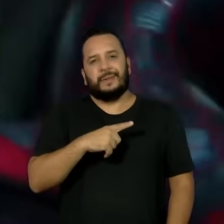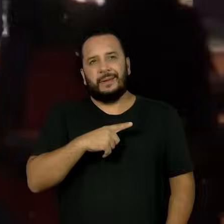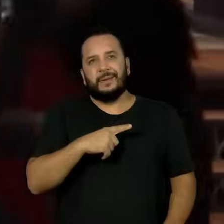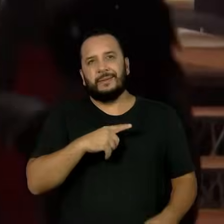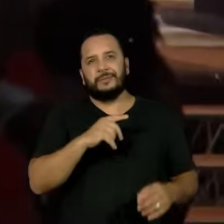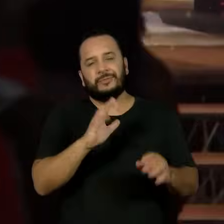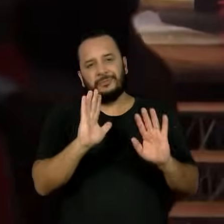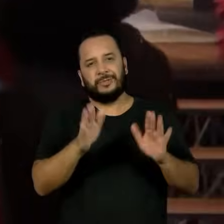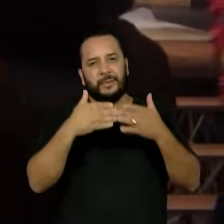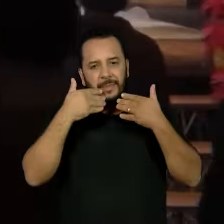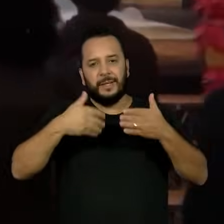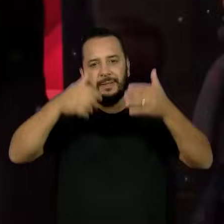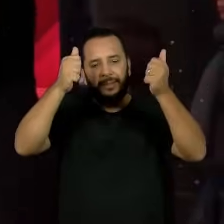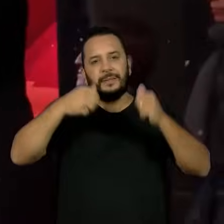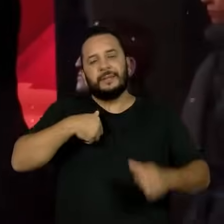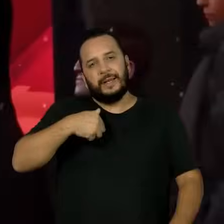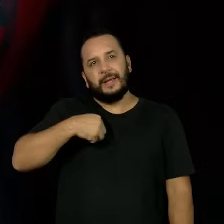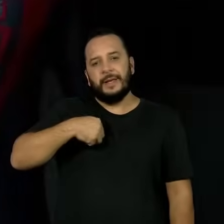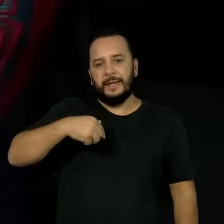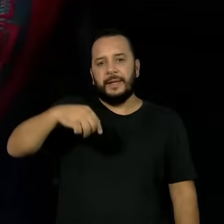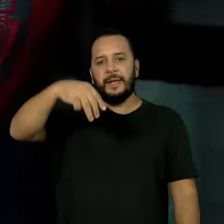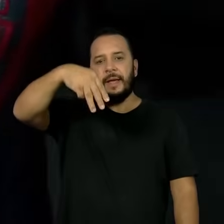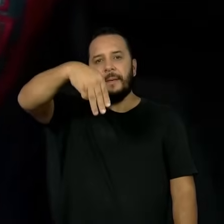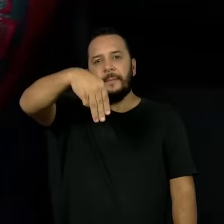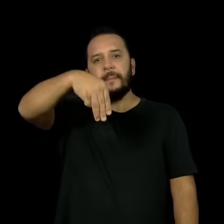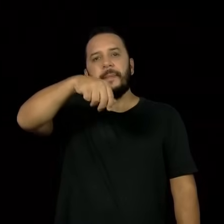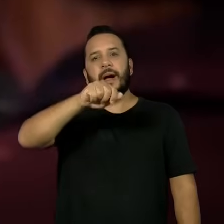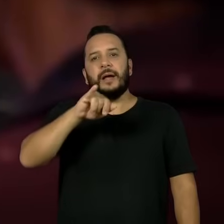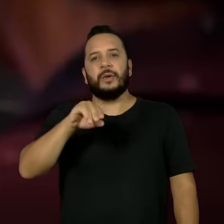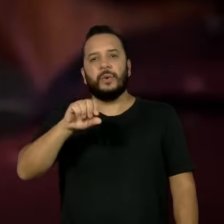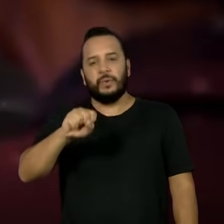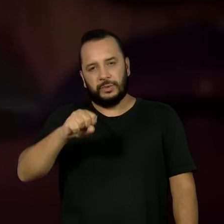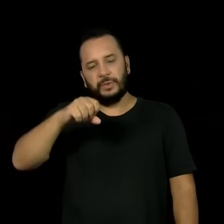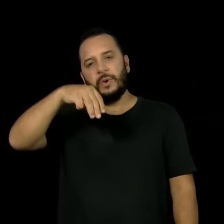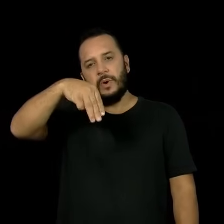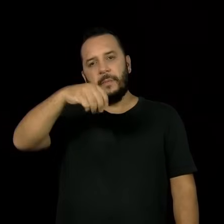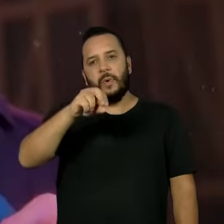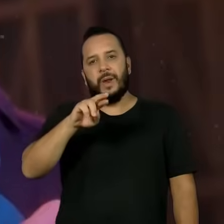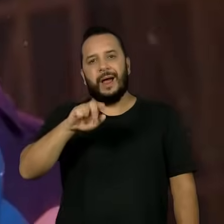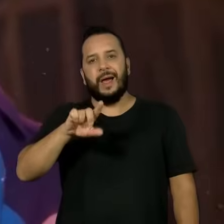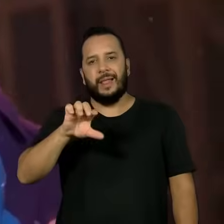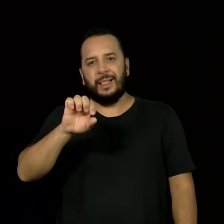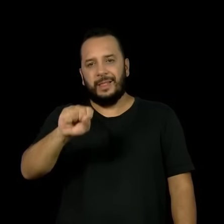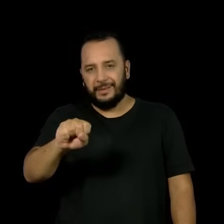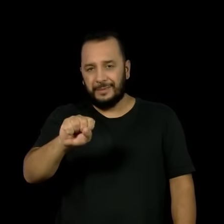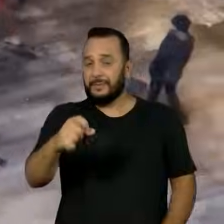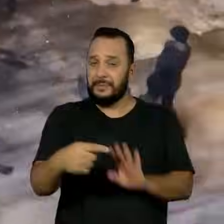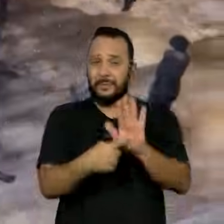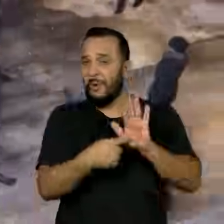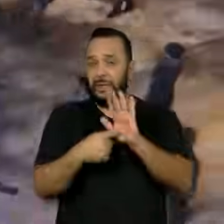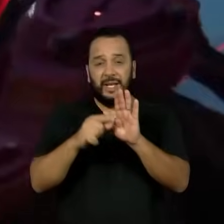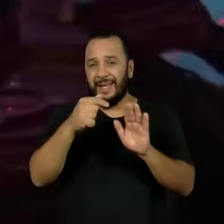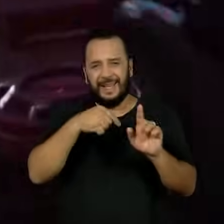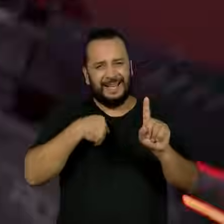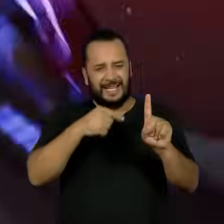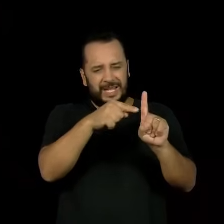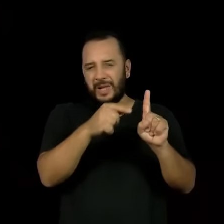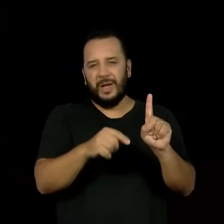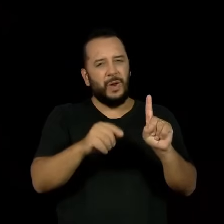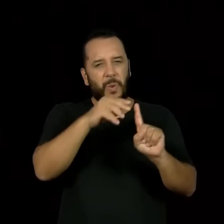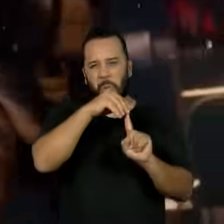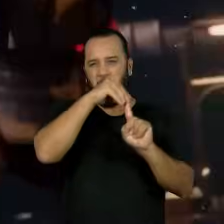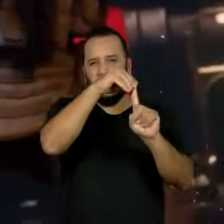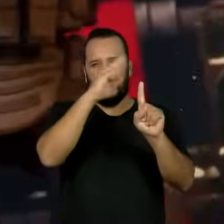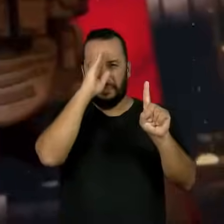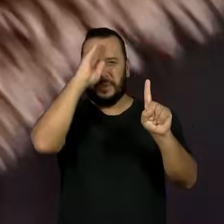o jogo do Miles Morales e Spider-Man, eles só confirmaram o quanto ele é icônico e trouxeram toda aquela cultura